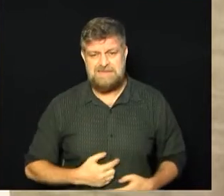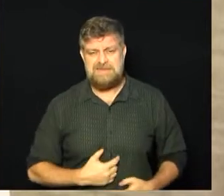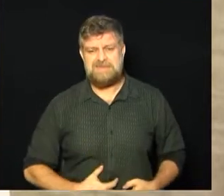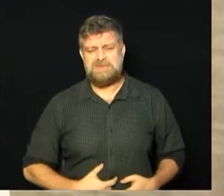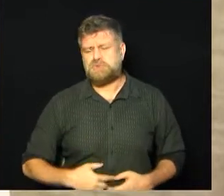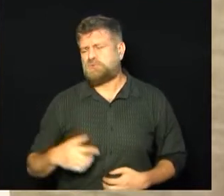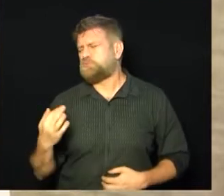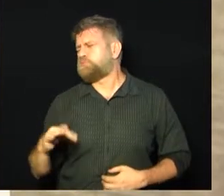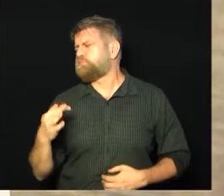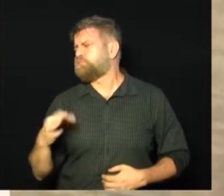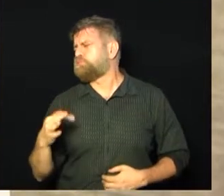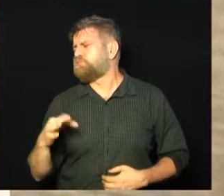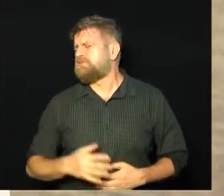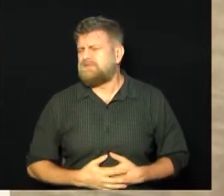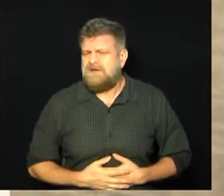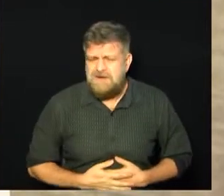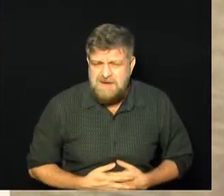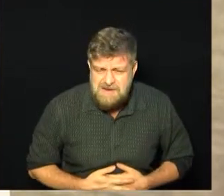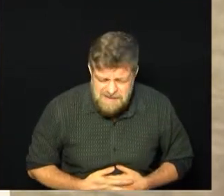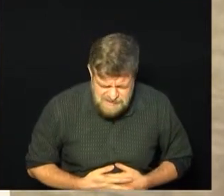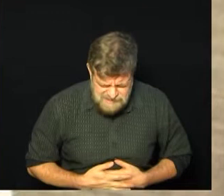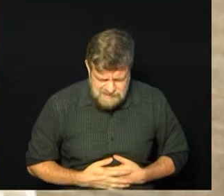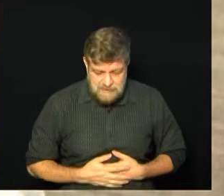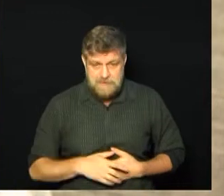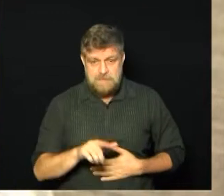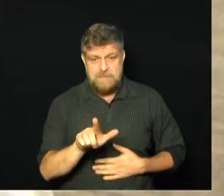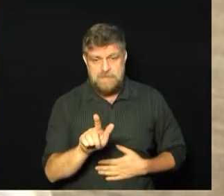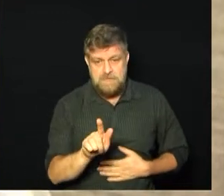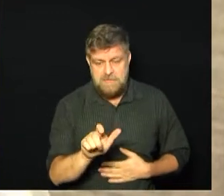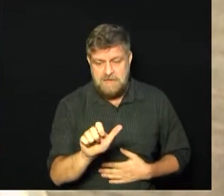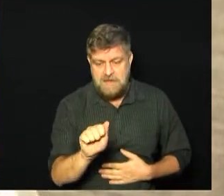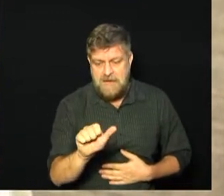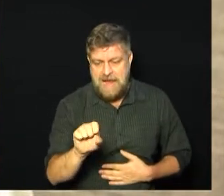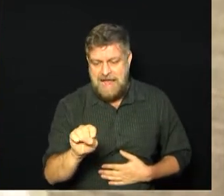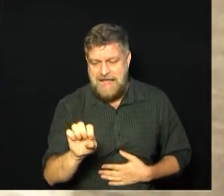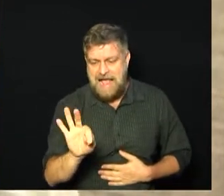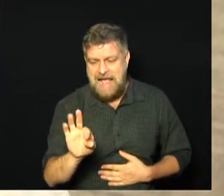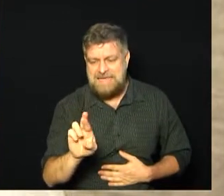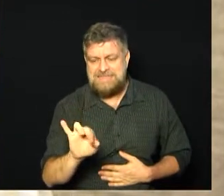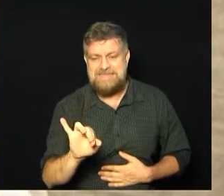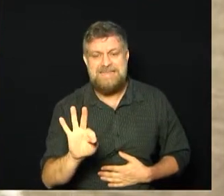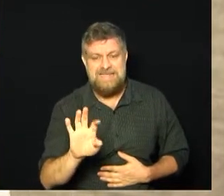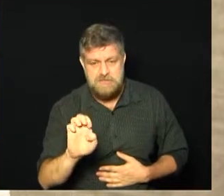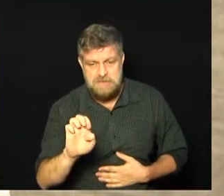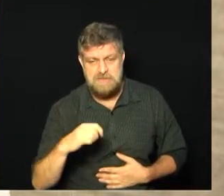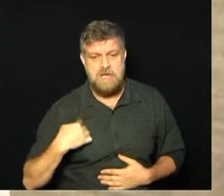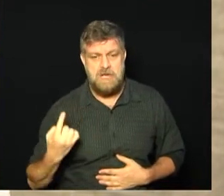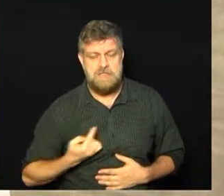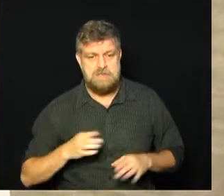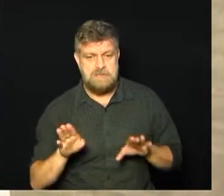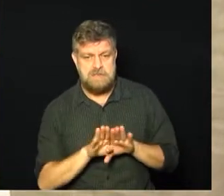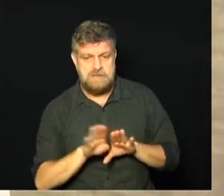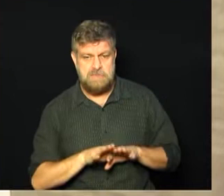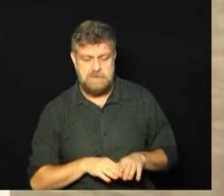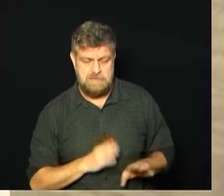um quadro de intenso, uma gastrite aguda, e Provavelmente a gente até descartou